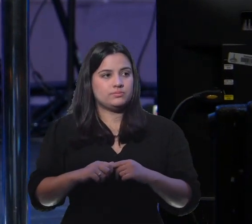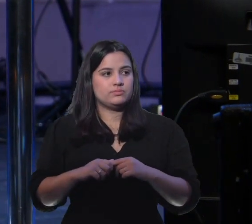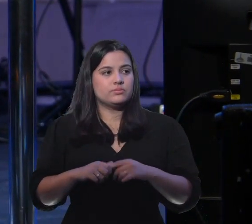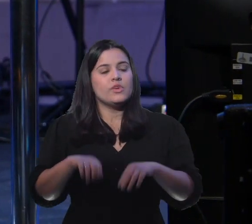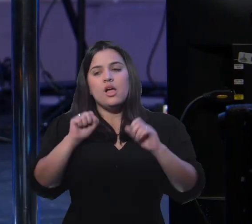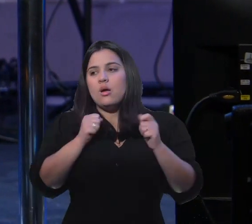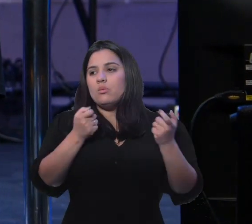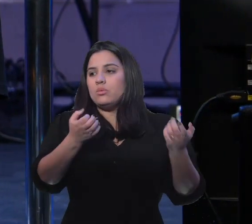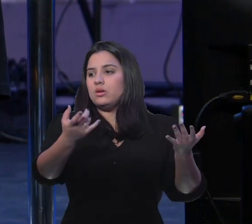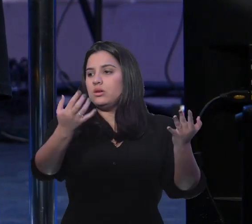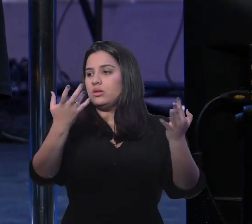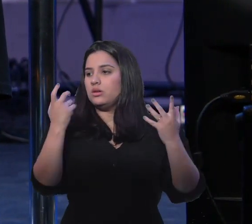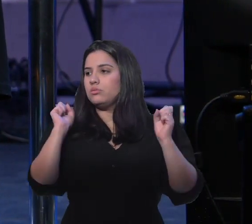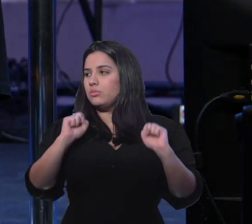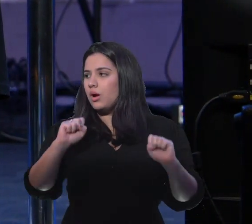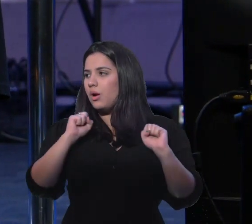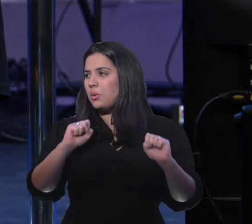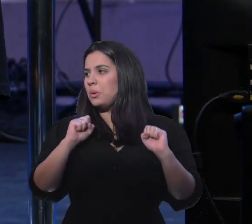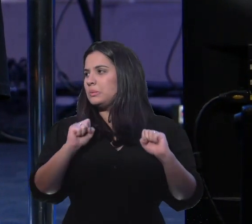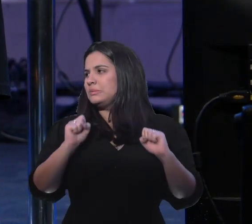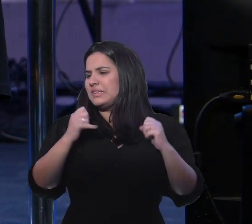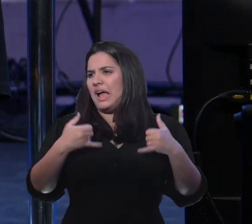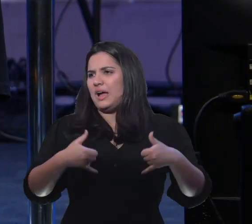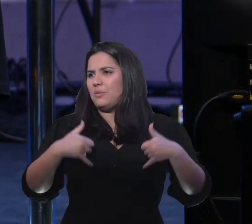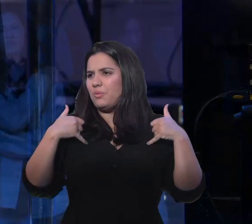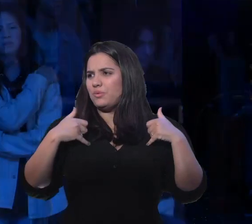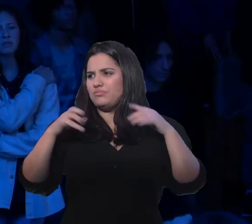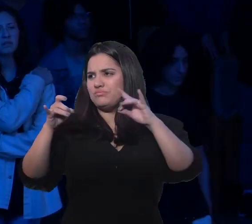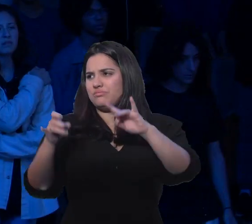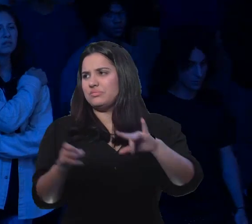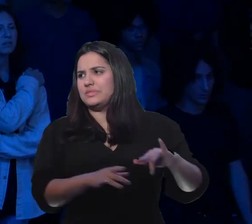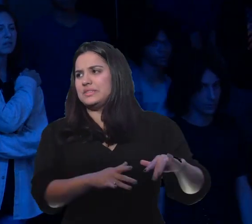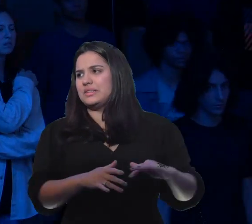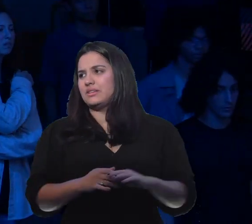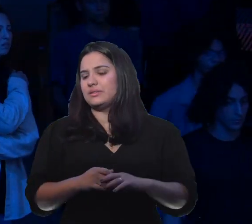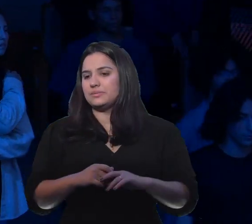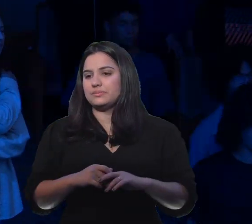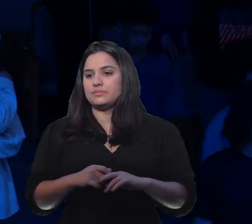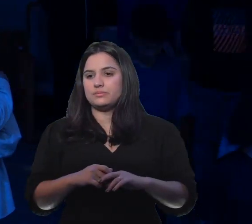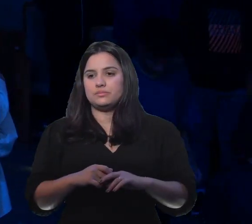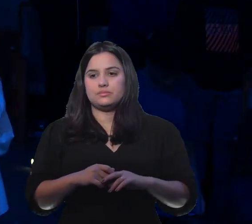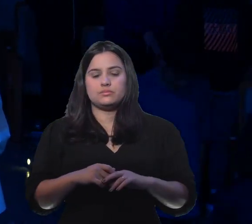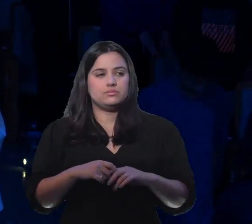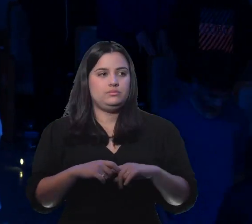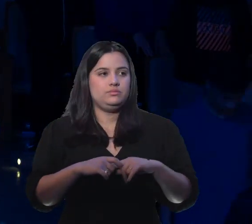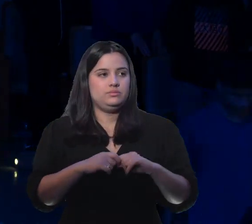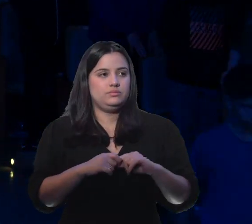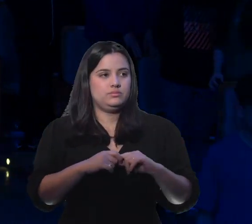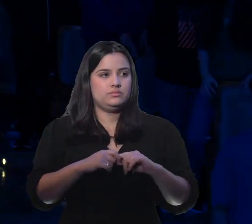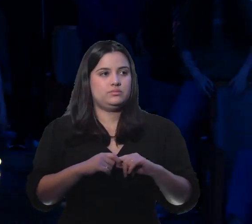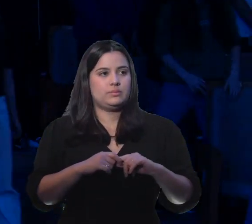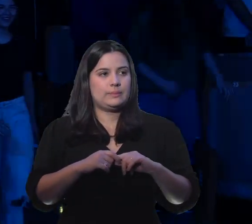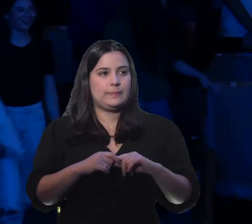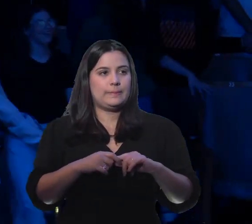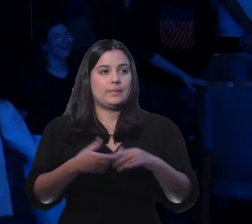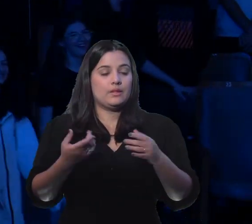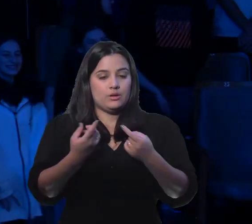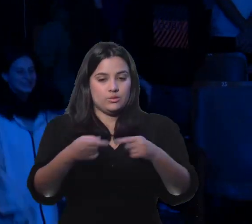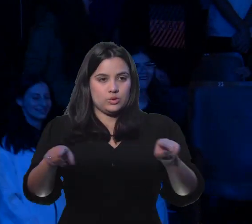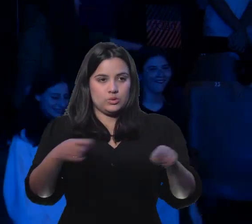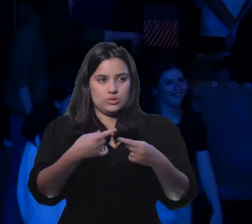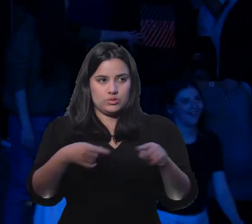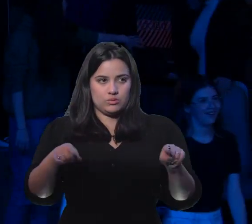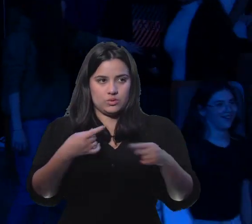Pode vir. Não deixa que o orgulho te impeça de viver aquilo que o Senhor tem para tua vida agora. Enquanto a música for tocando,